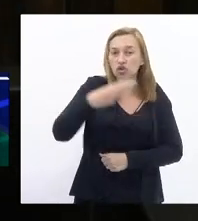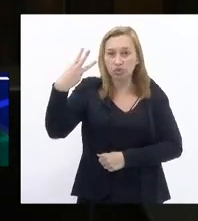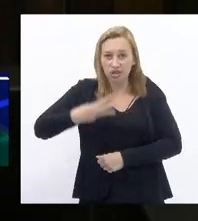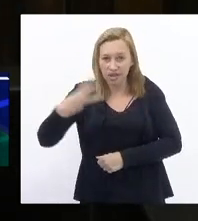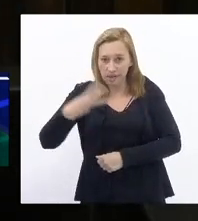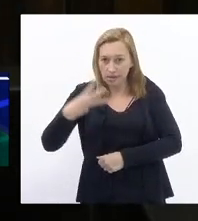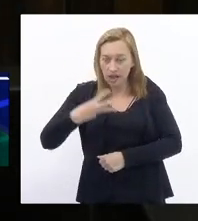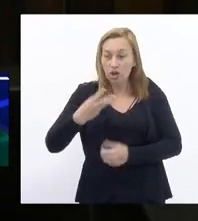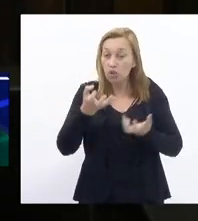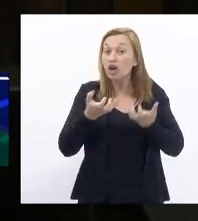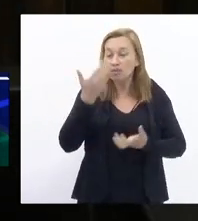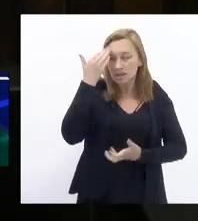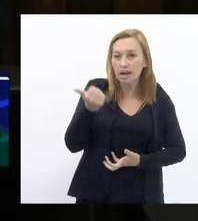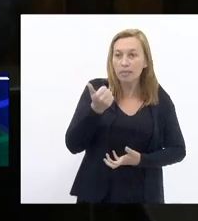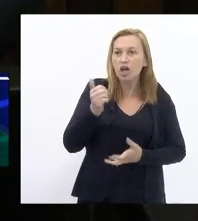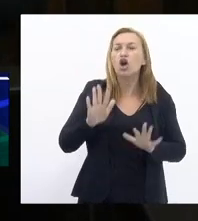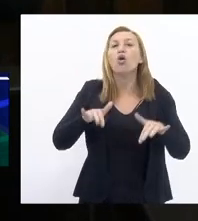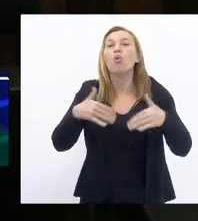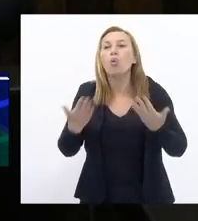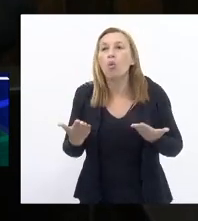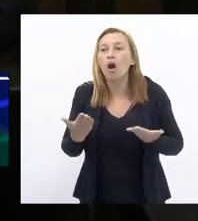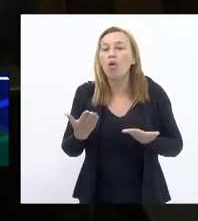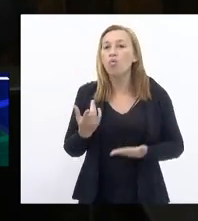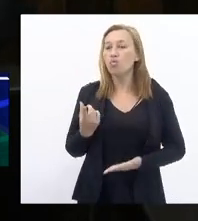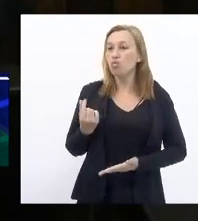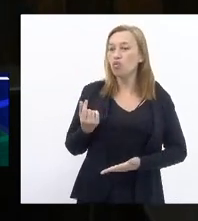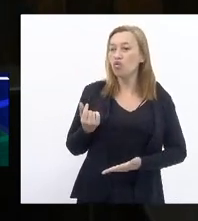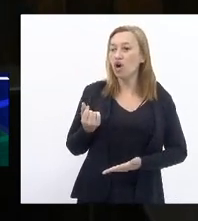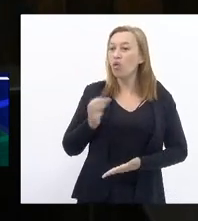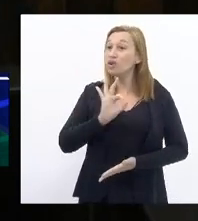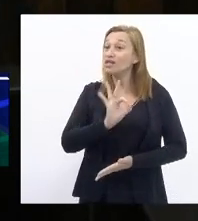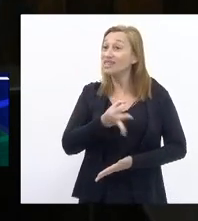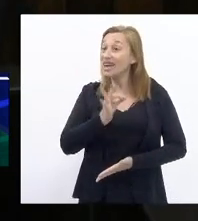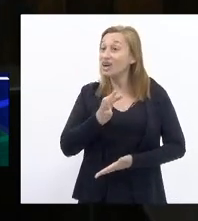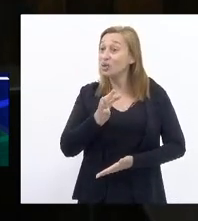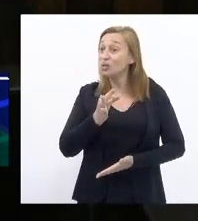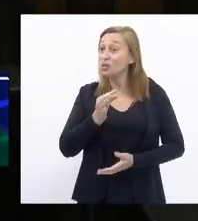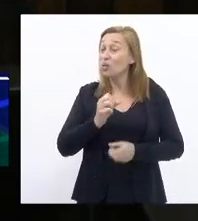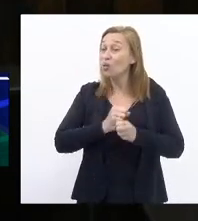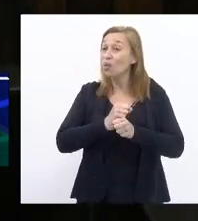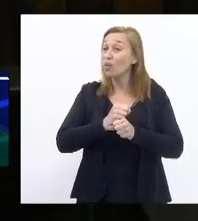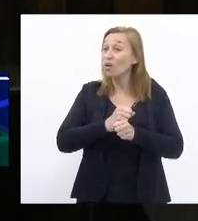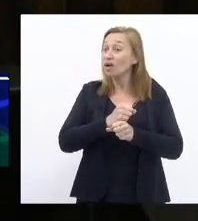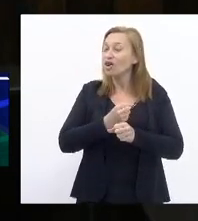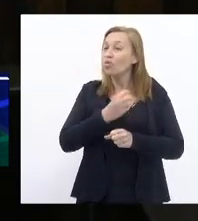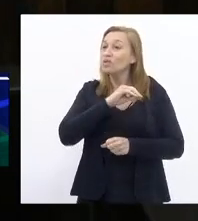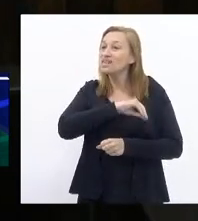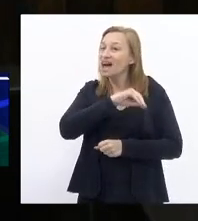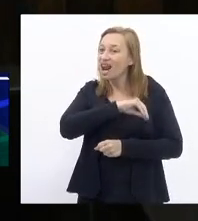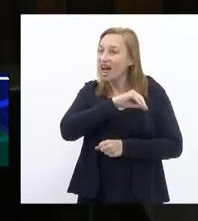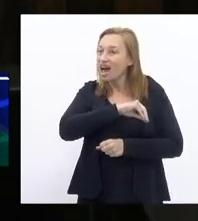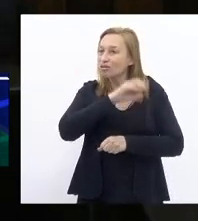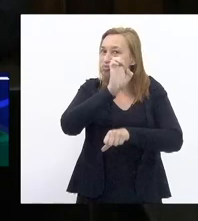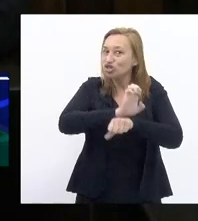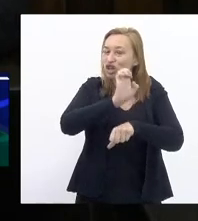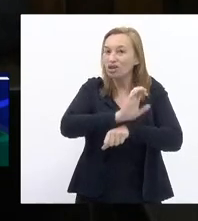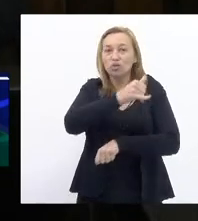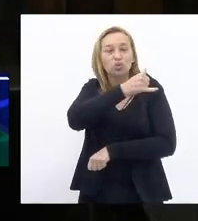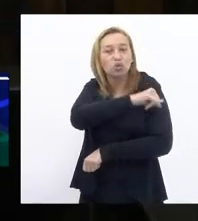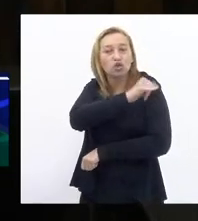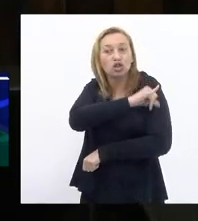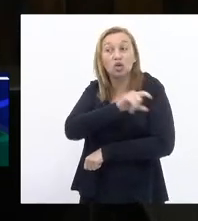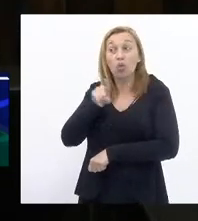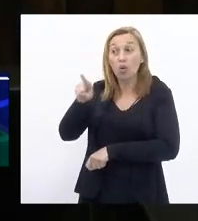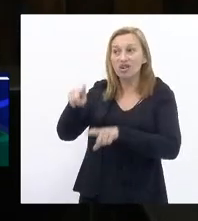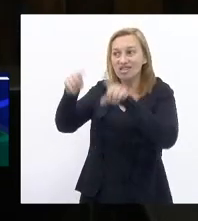quero saber o seguinte: qual é o custo mensal e anual do Estado do Rio de Janeiro com